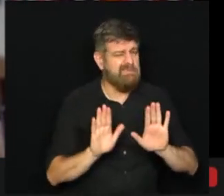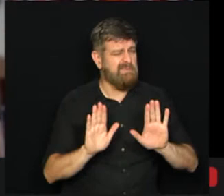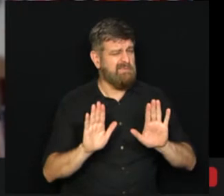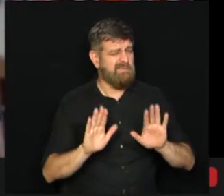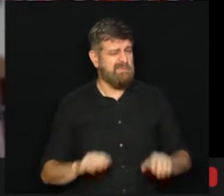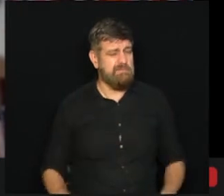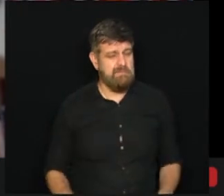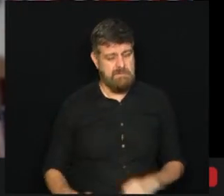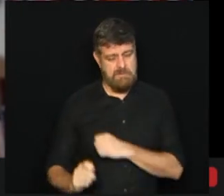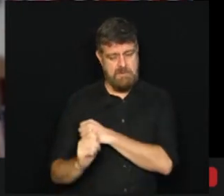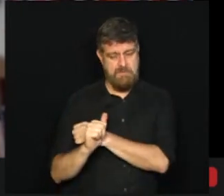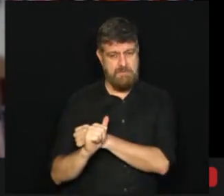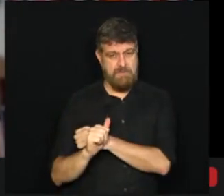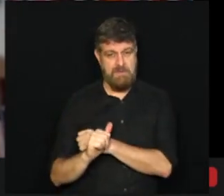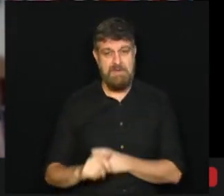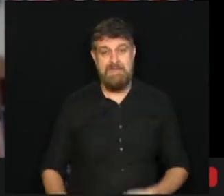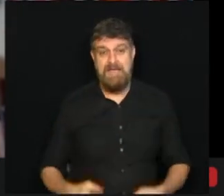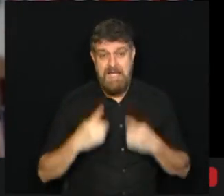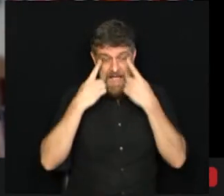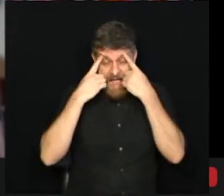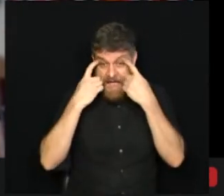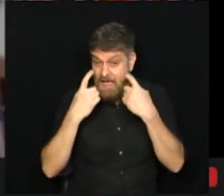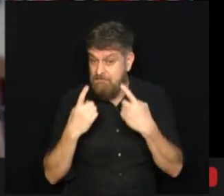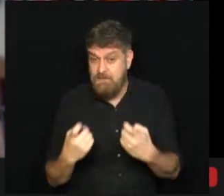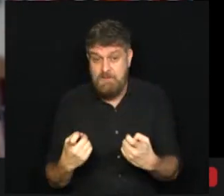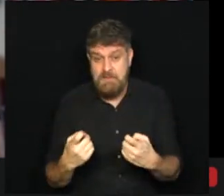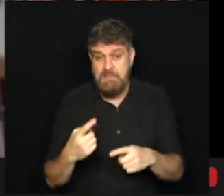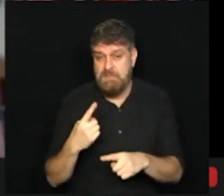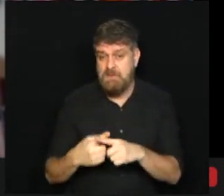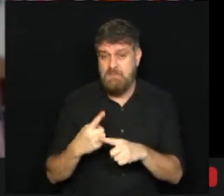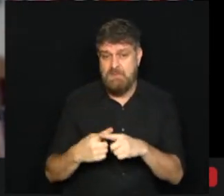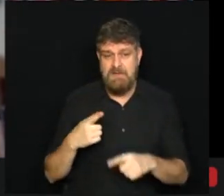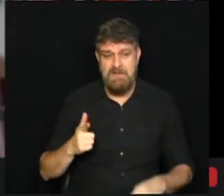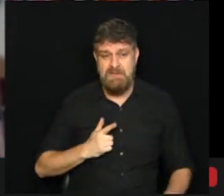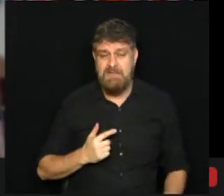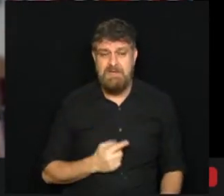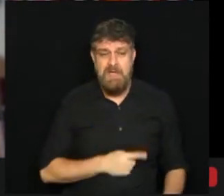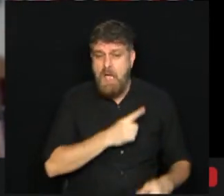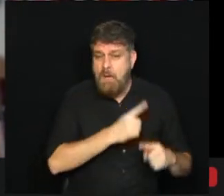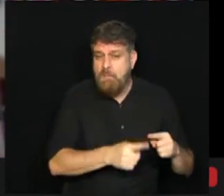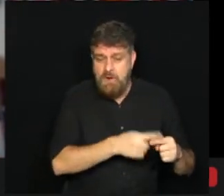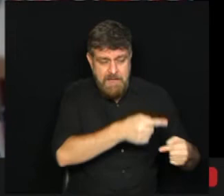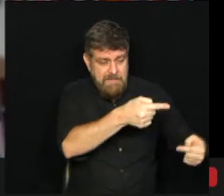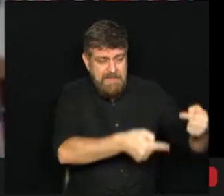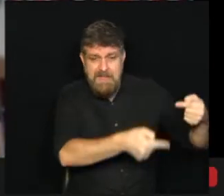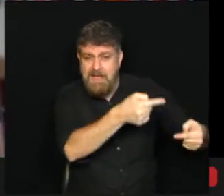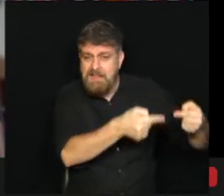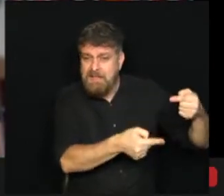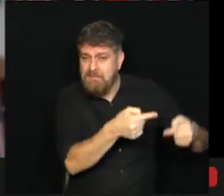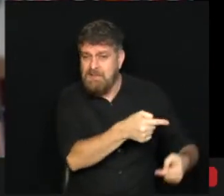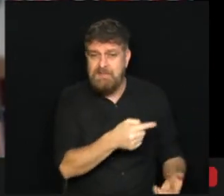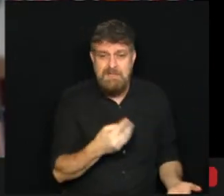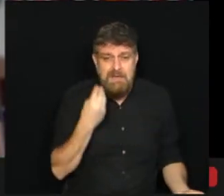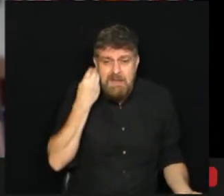argumentos extremamente violentos, porque impedem que se debatam questões que estão sendo vivenciadas pelos alunos, estão